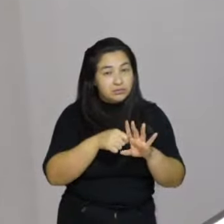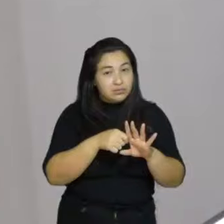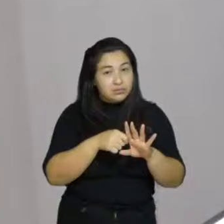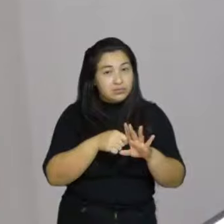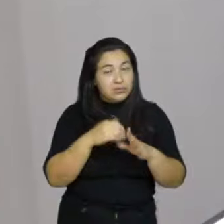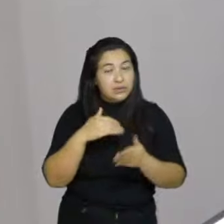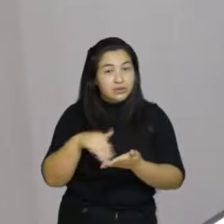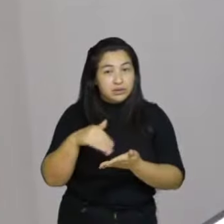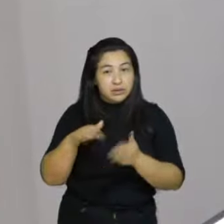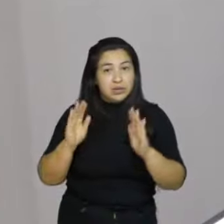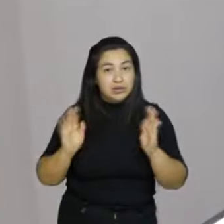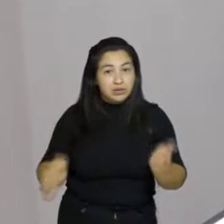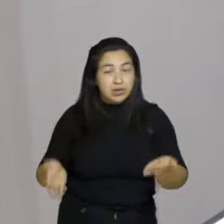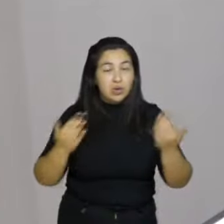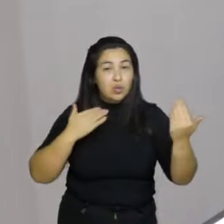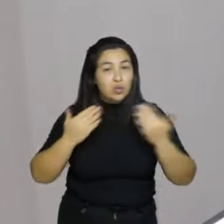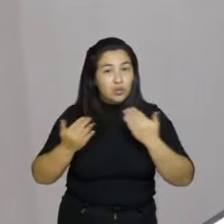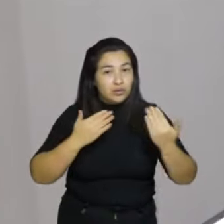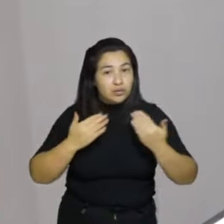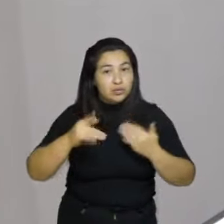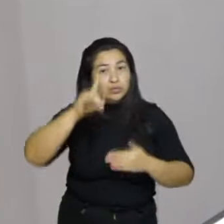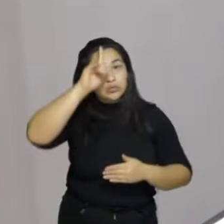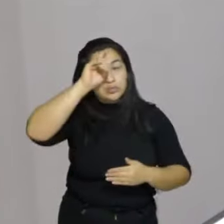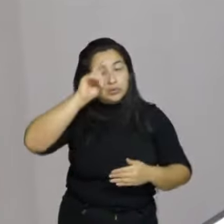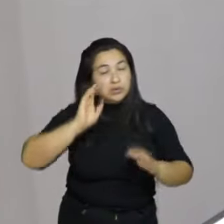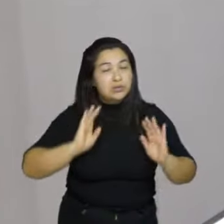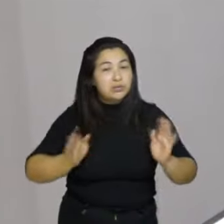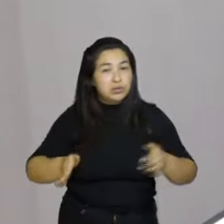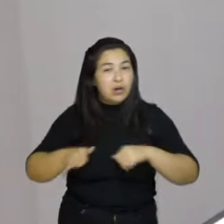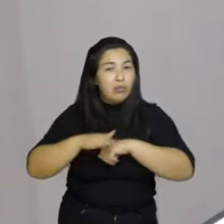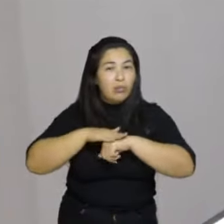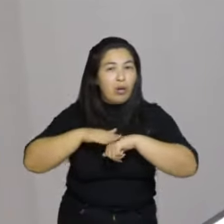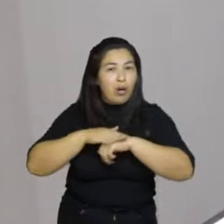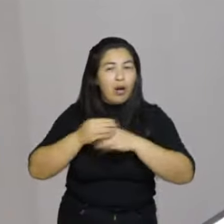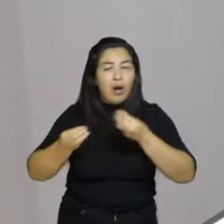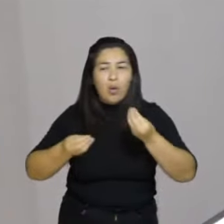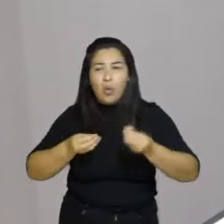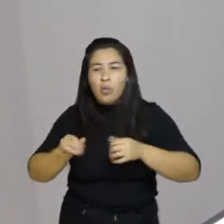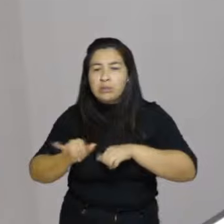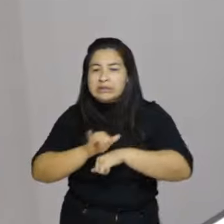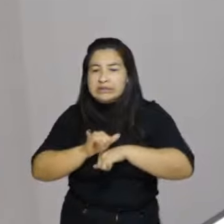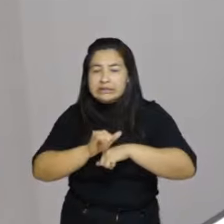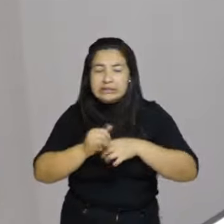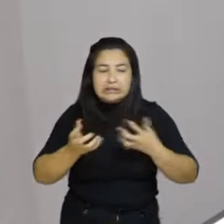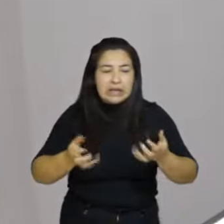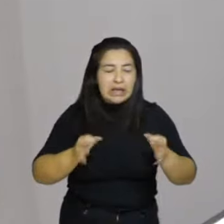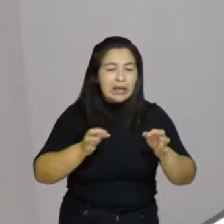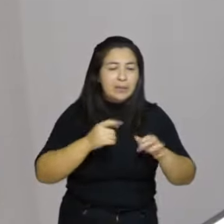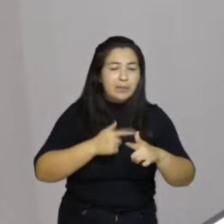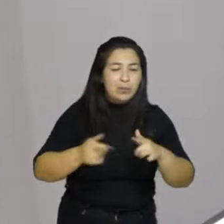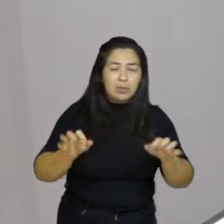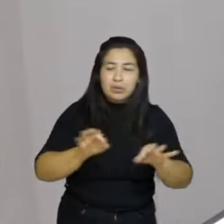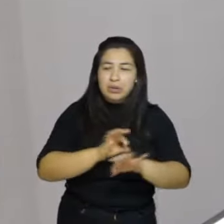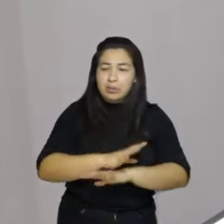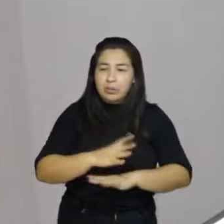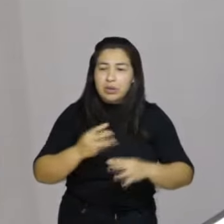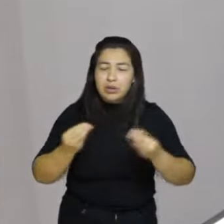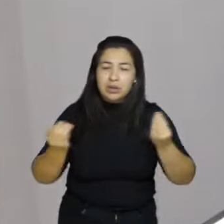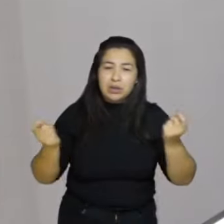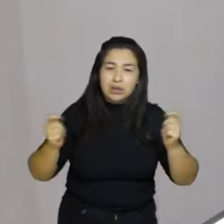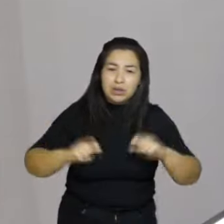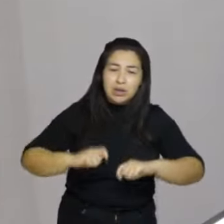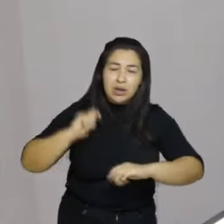também já conversou com o hospital já está dialogando para buscar uma solução para que possa ser feito esse pagamento que ficou